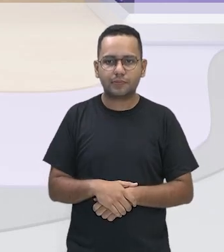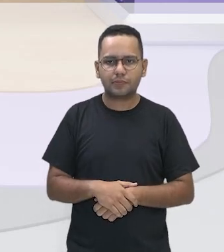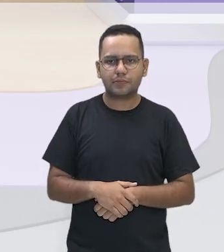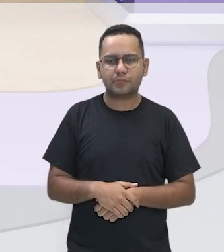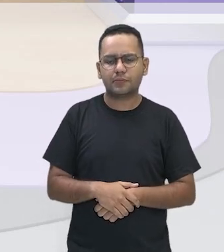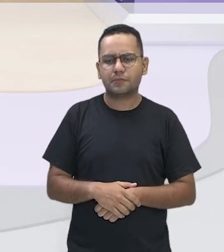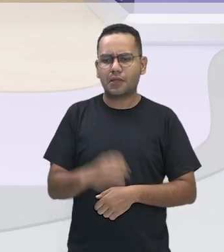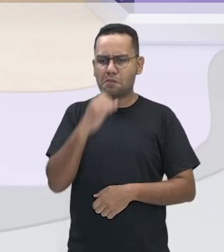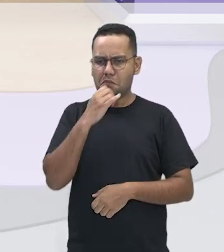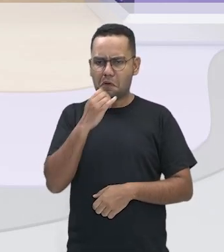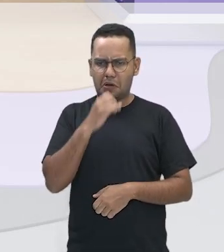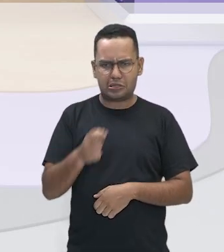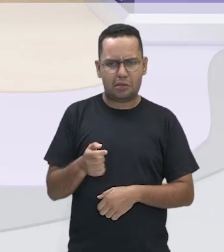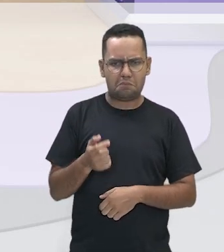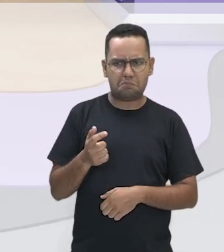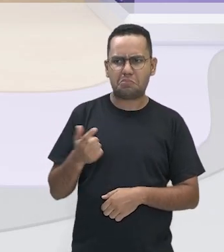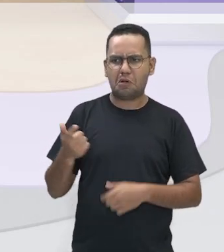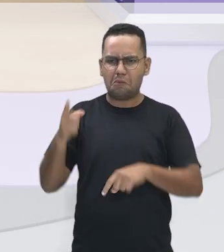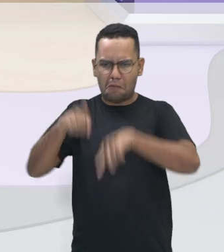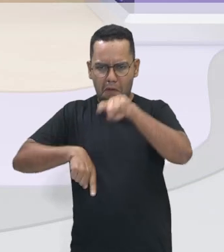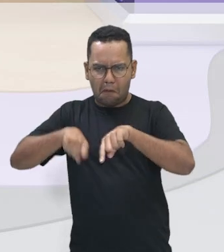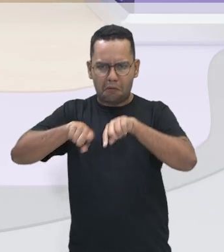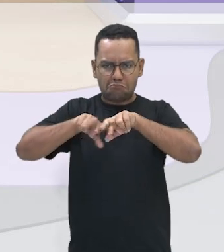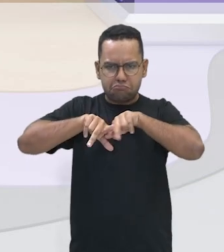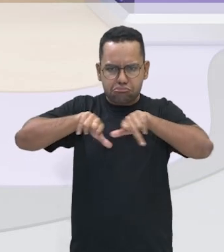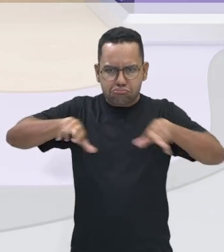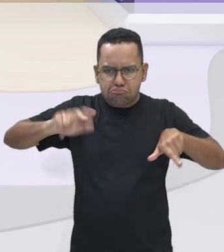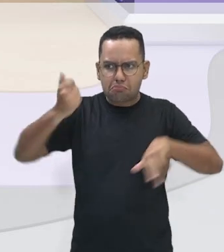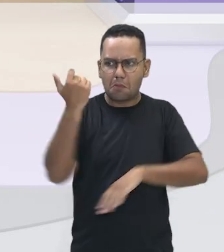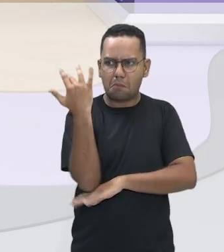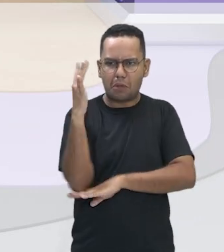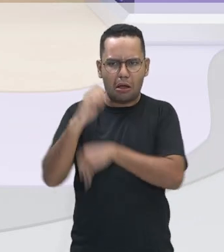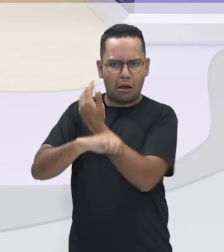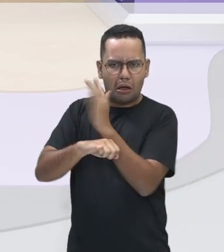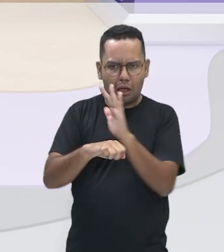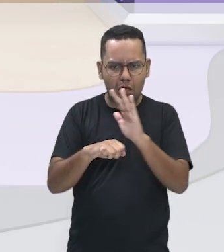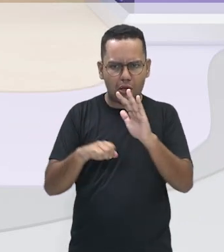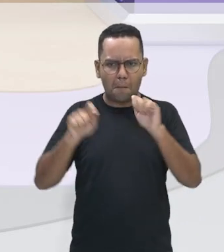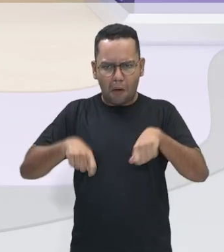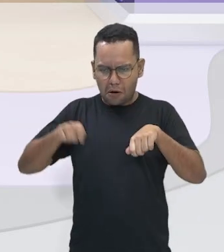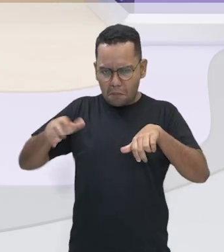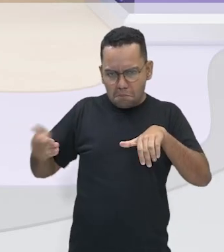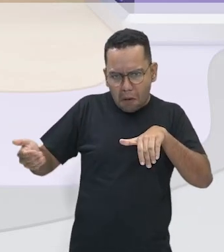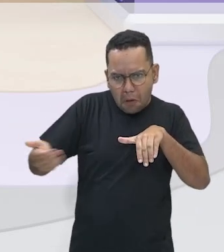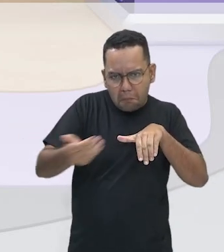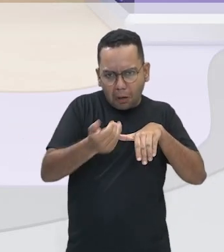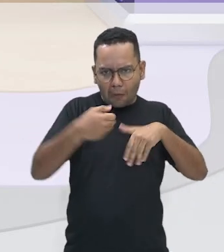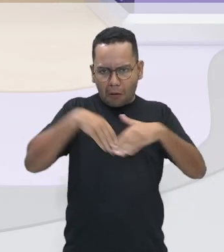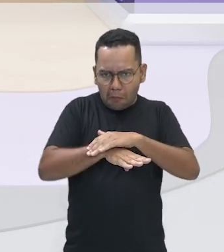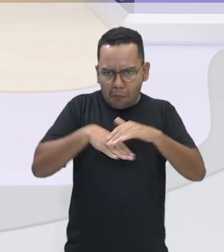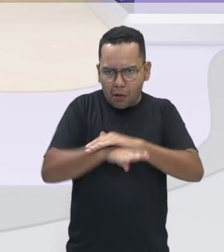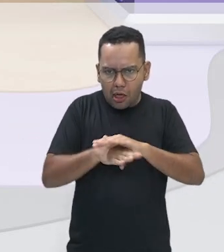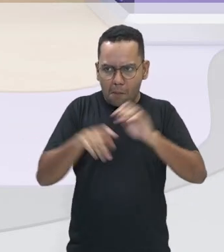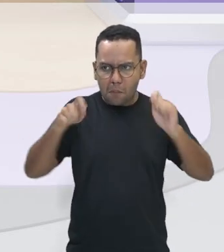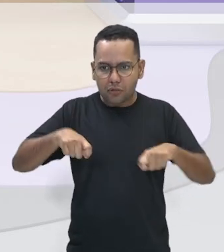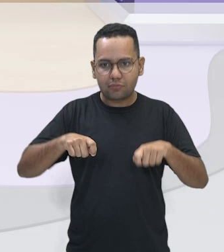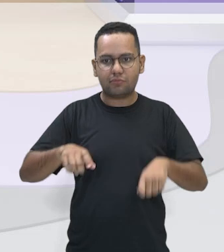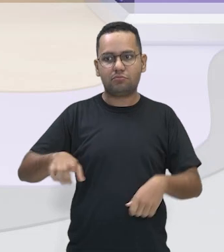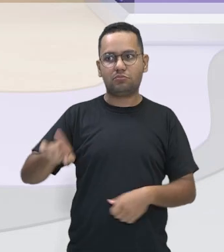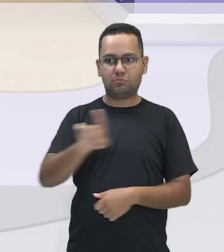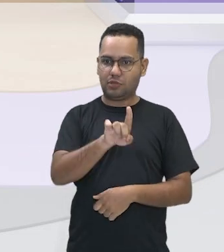natureza é generosa e sempre prova aquilo que se necessita. O que se sobra se devolve para a natureza.